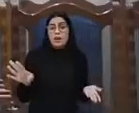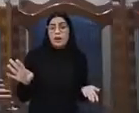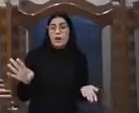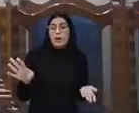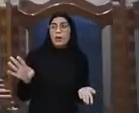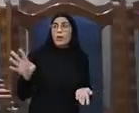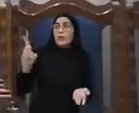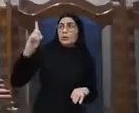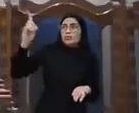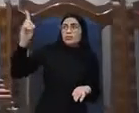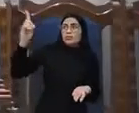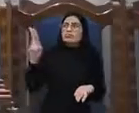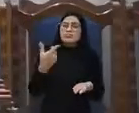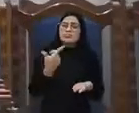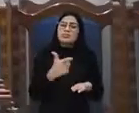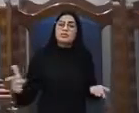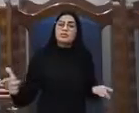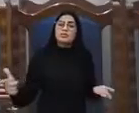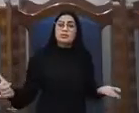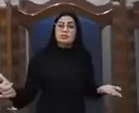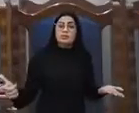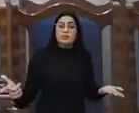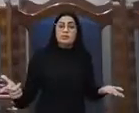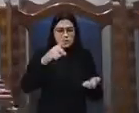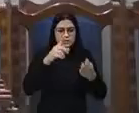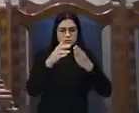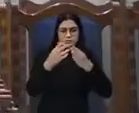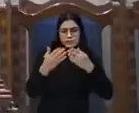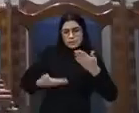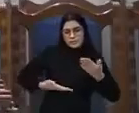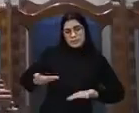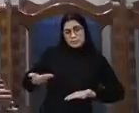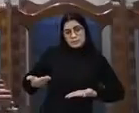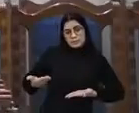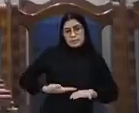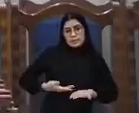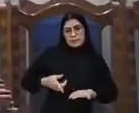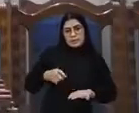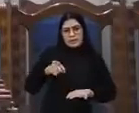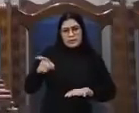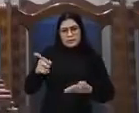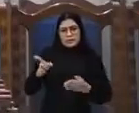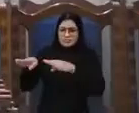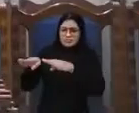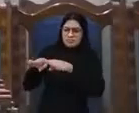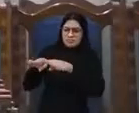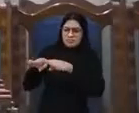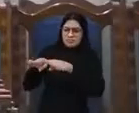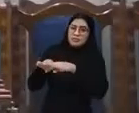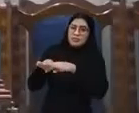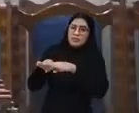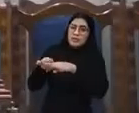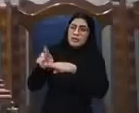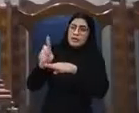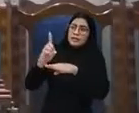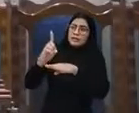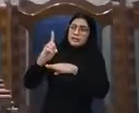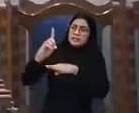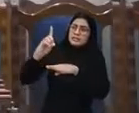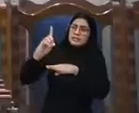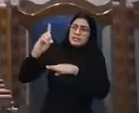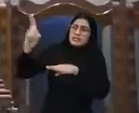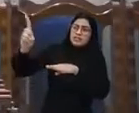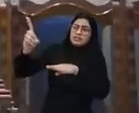tem nome. Vocês servem a um Deus desconhecido, e eu conheço esse Deus. Esse Deus que é desconhecido